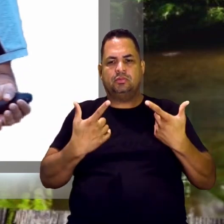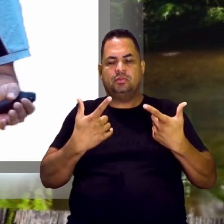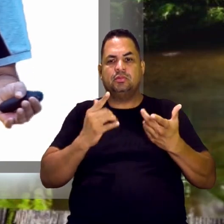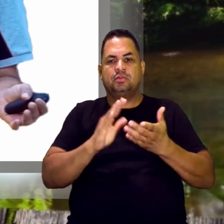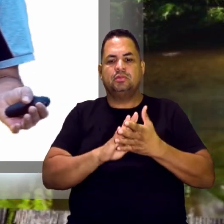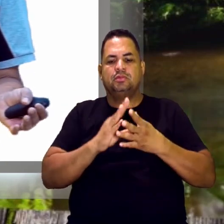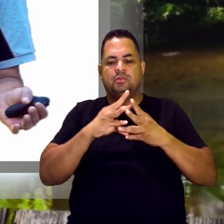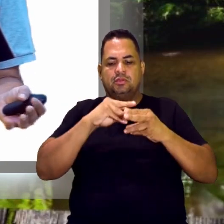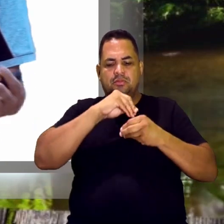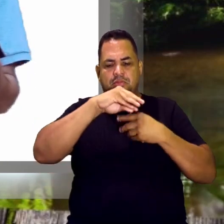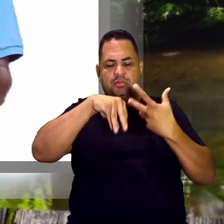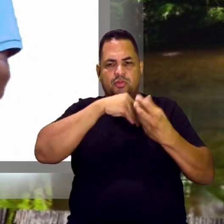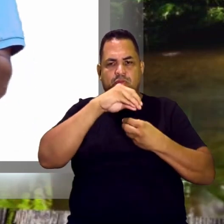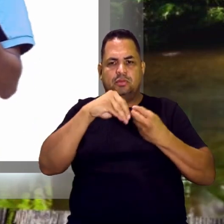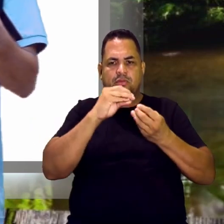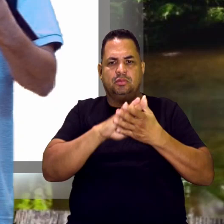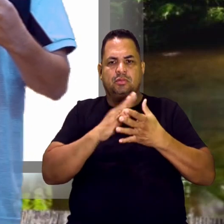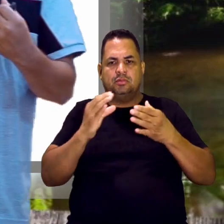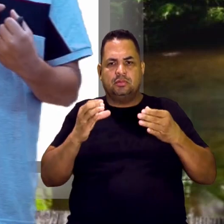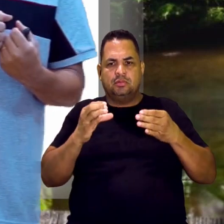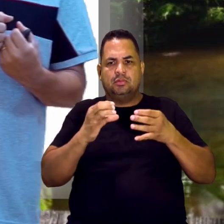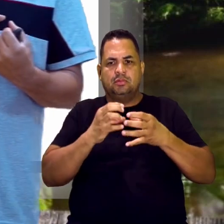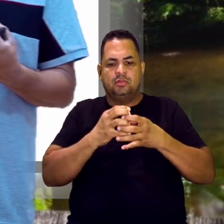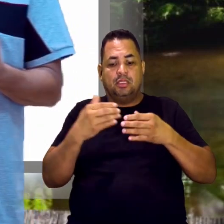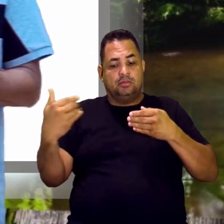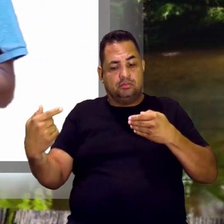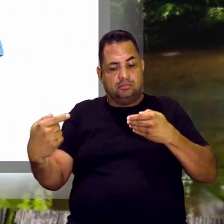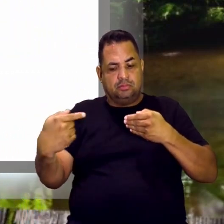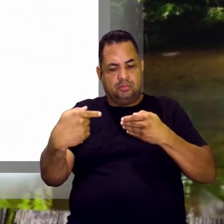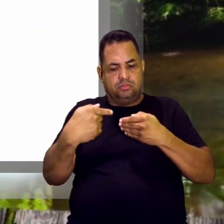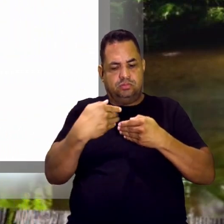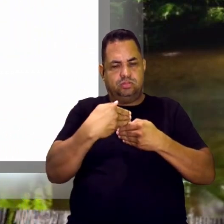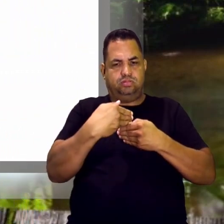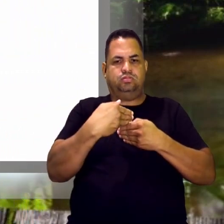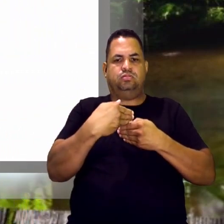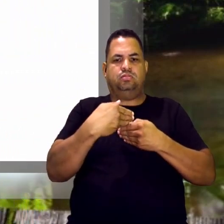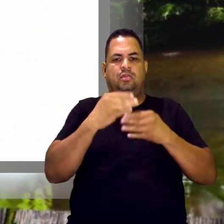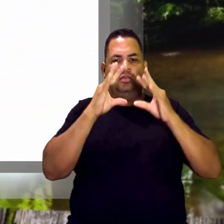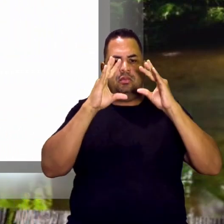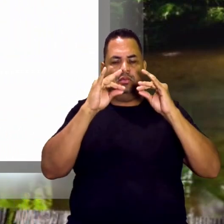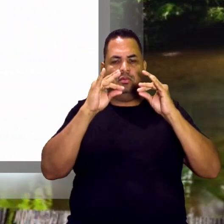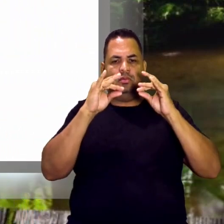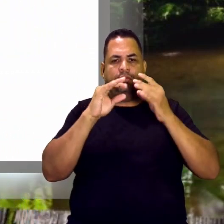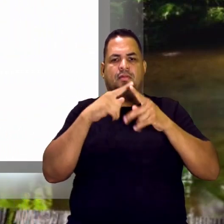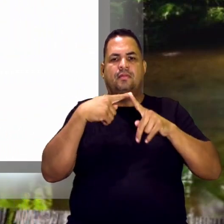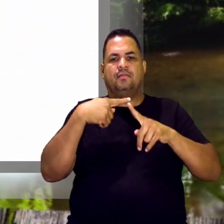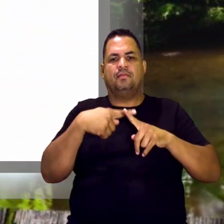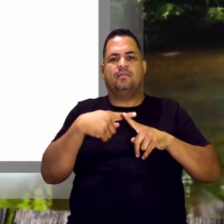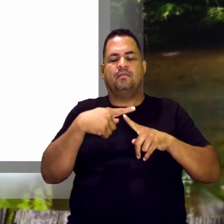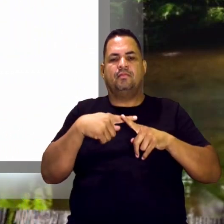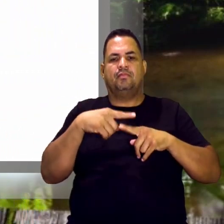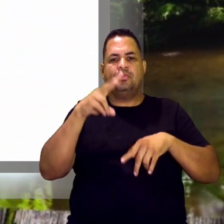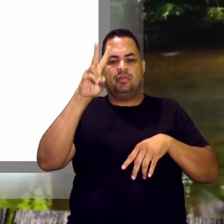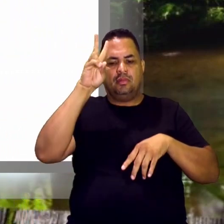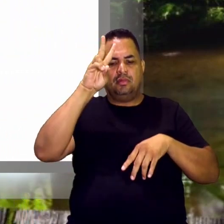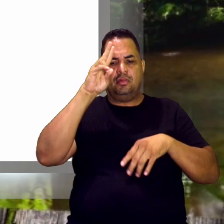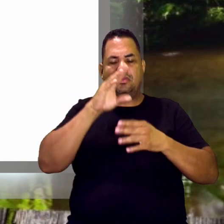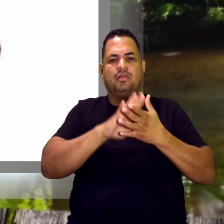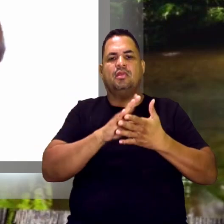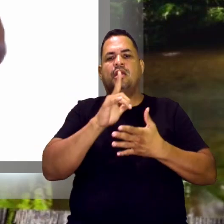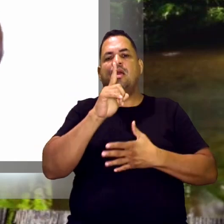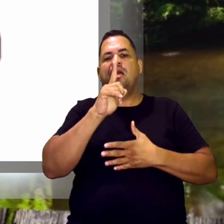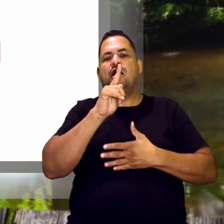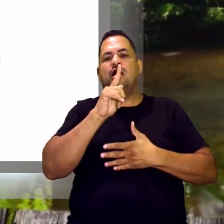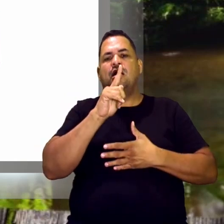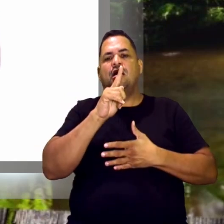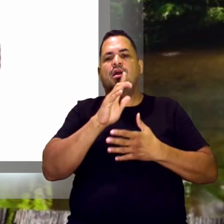ser diluídas lá dentro, ela deixa o líquido entrar. Entendeu? Por quê? Porque lembra da água